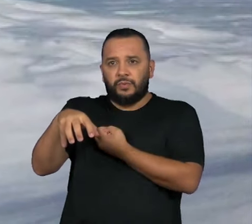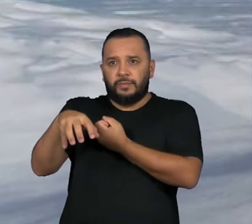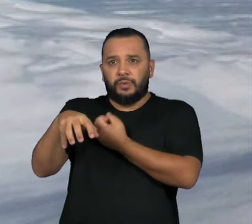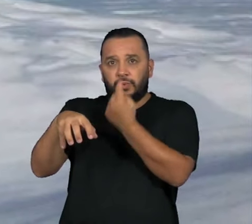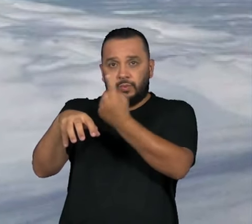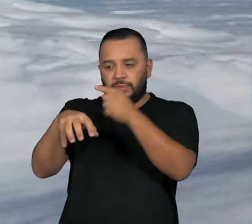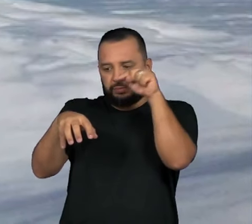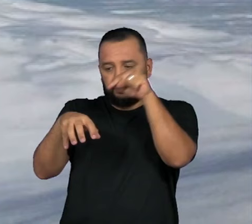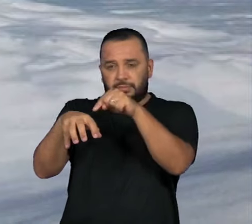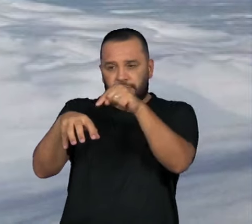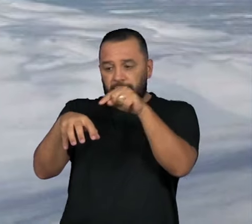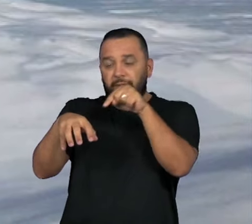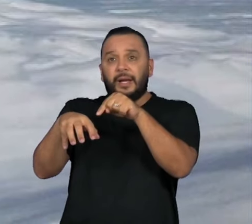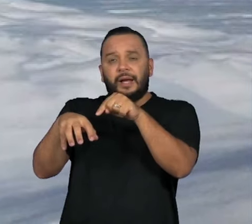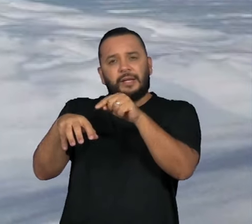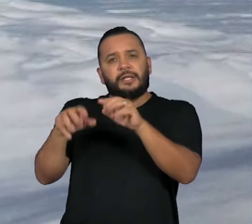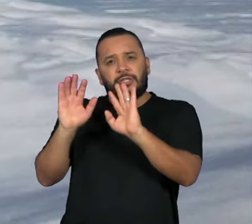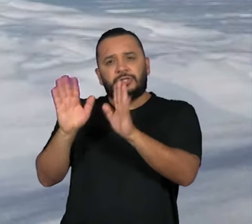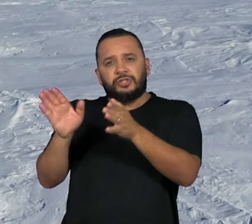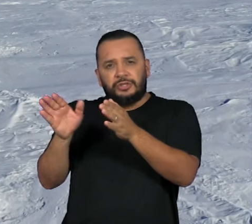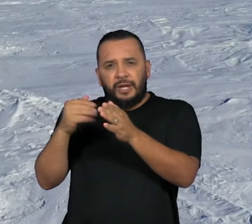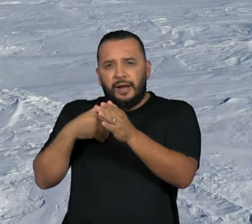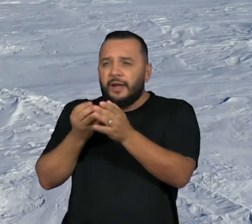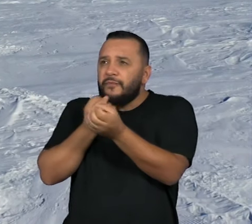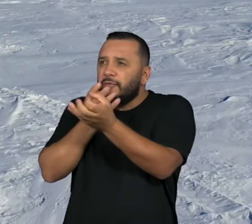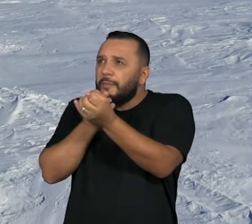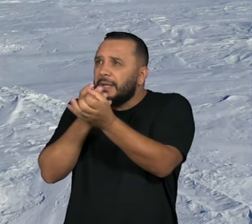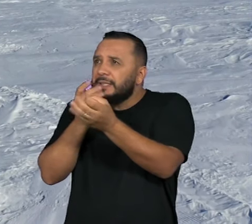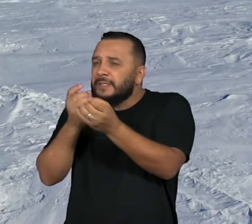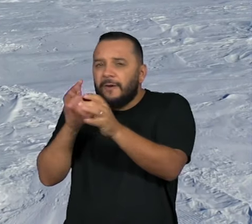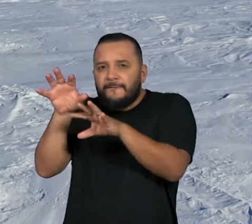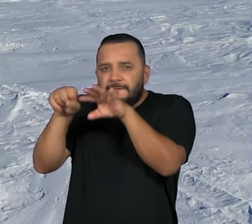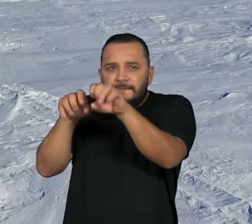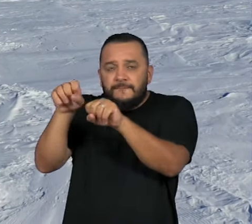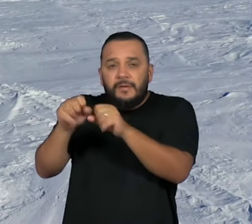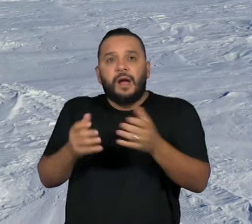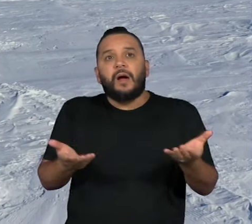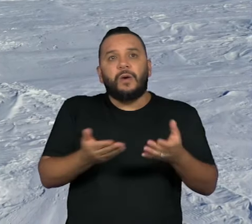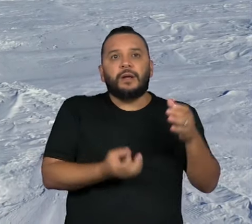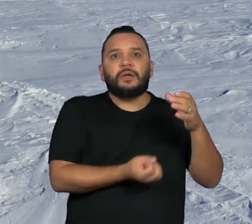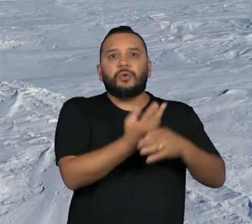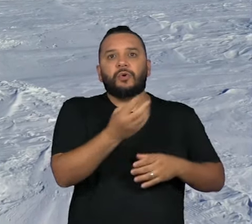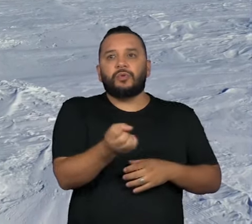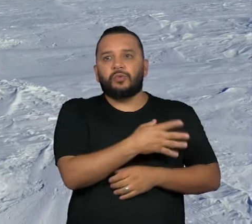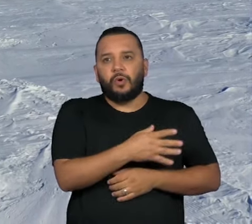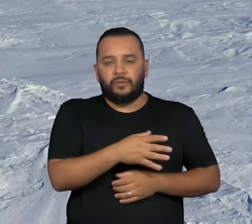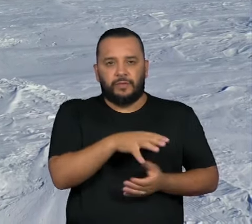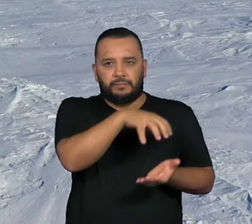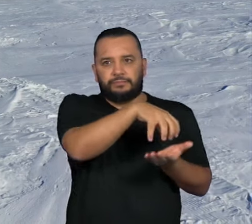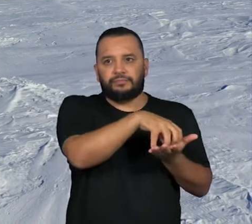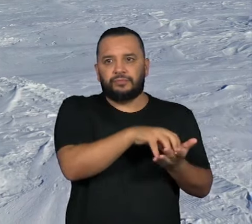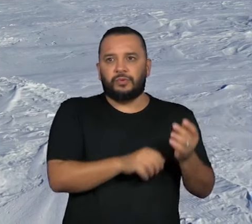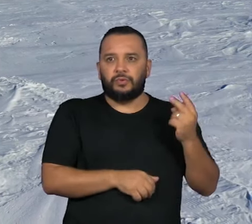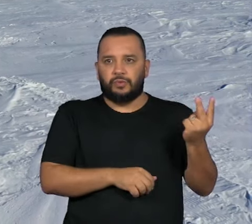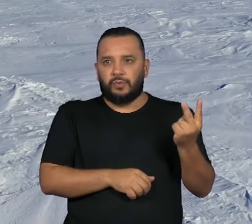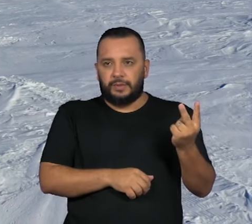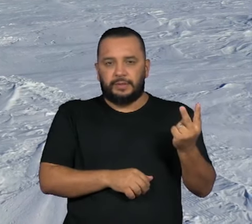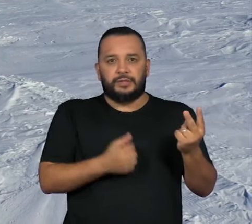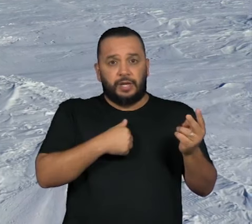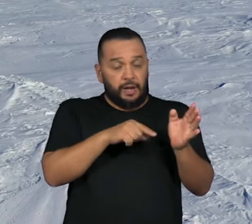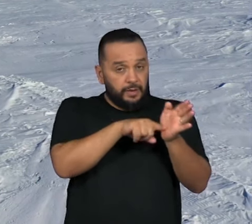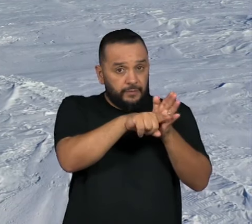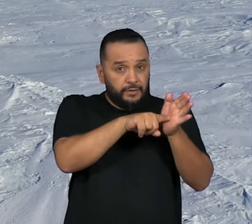dados ambientais Criosfera 1, instalaram uma nova, a Criosfera 2, para investigar